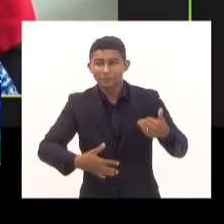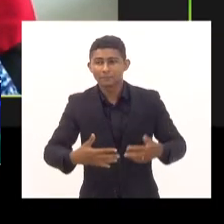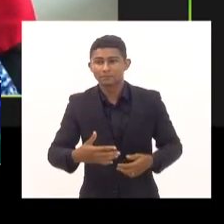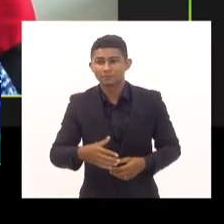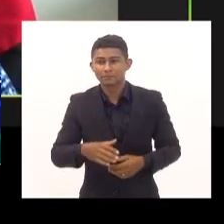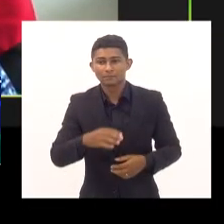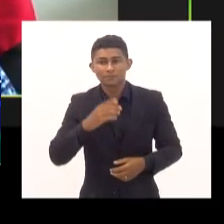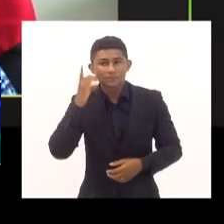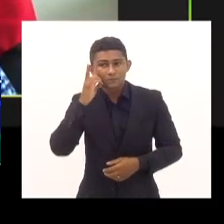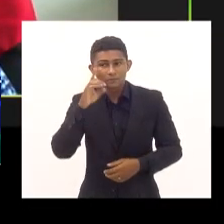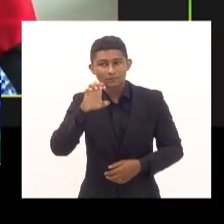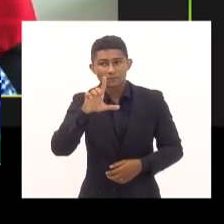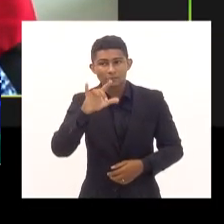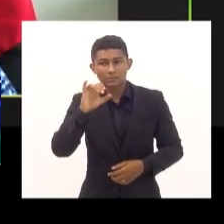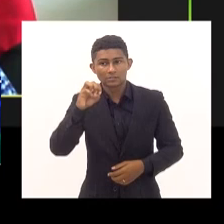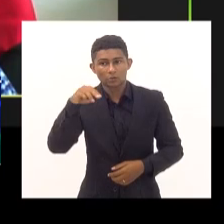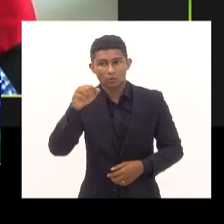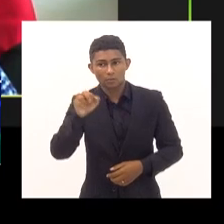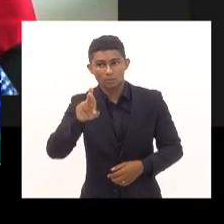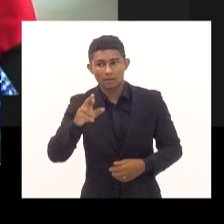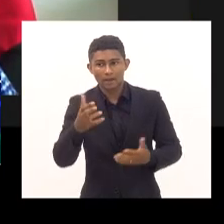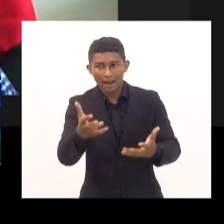inscrever, é isso?